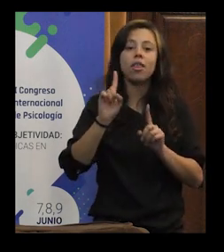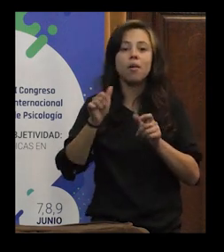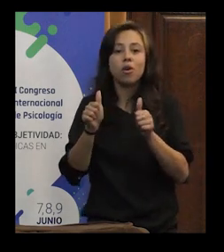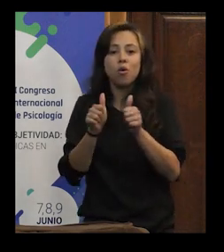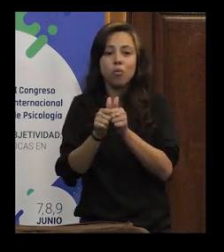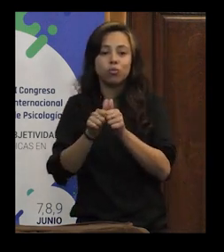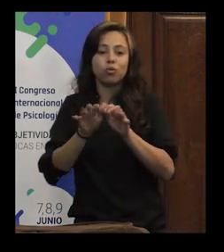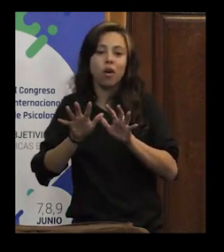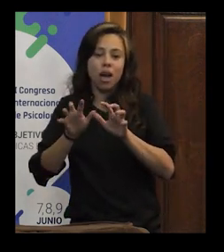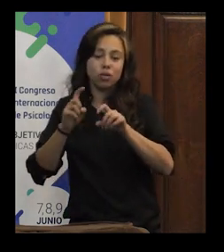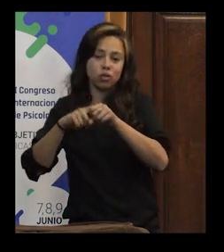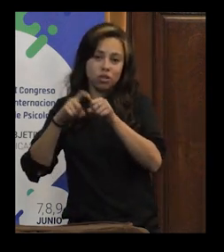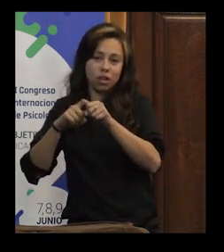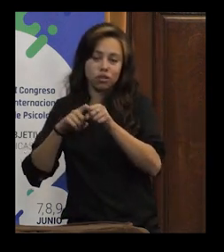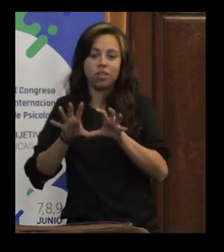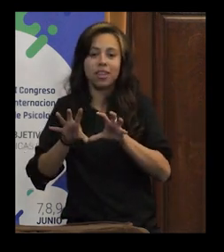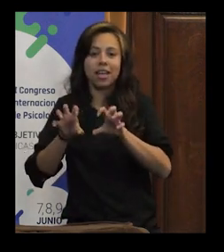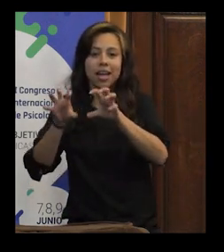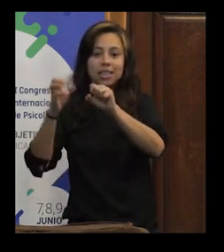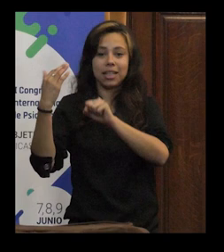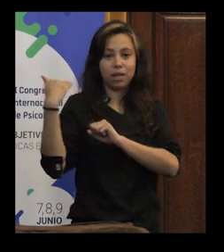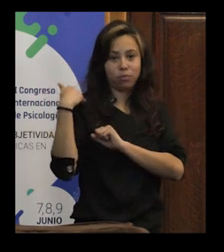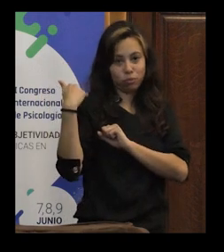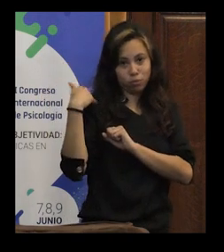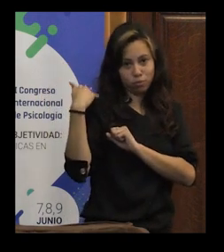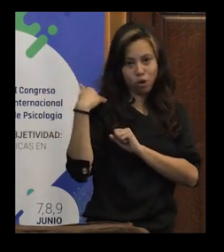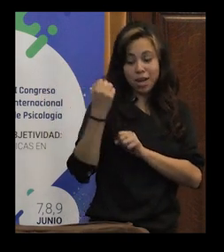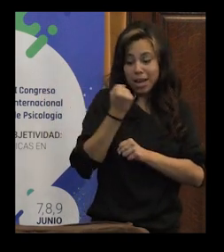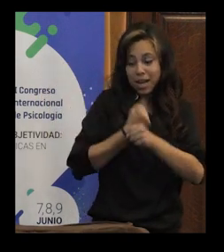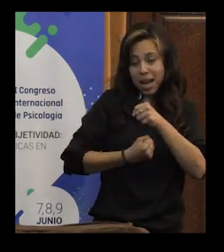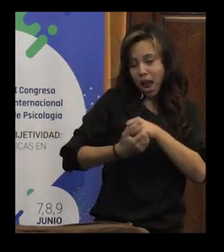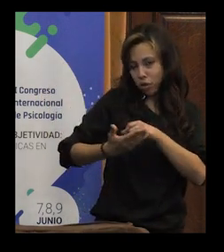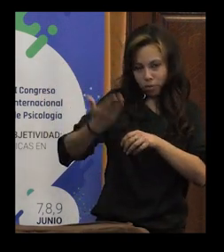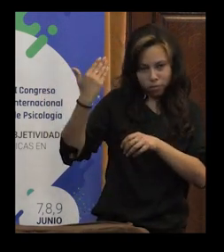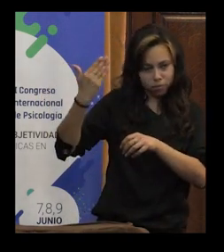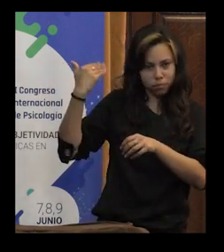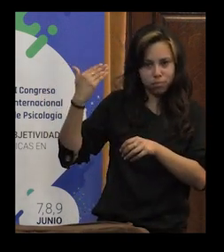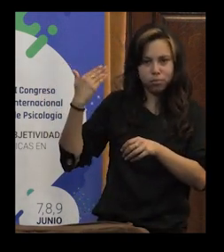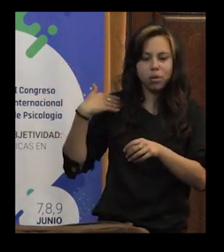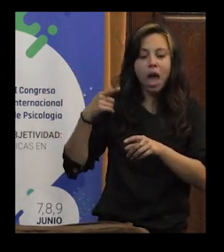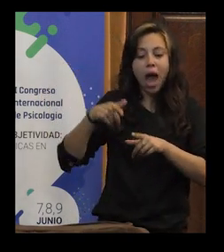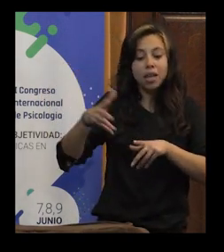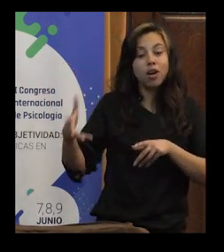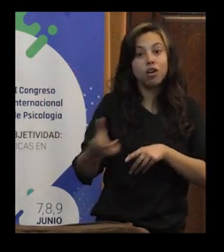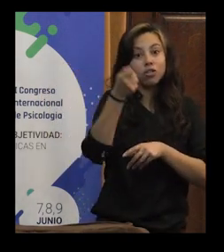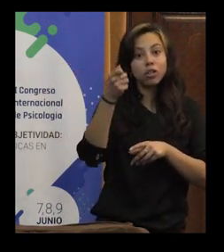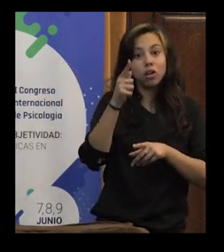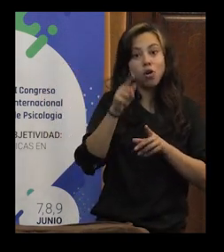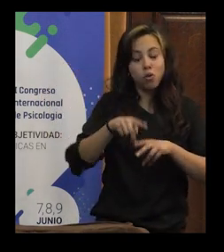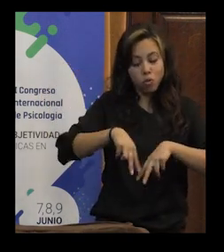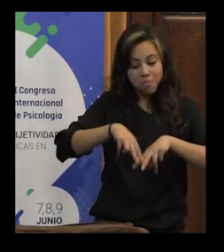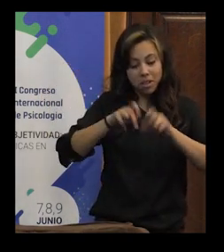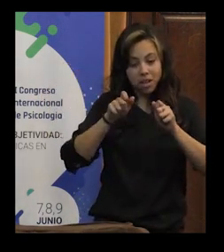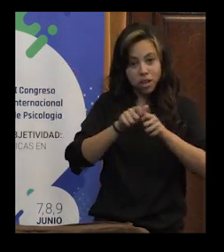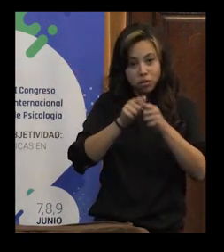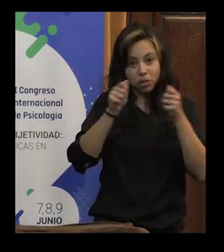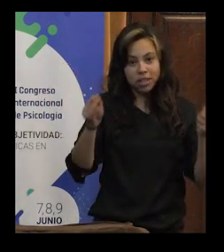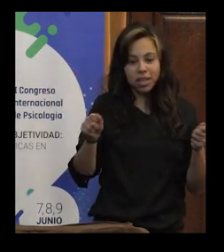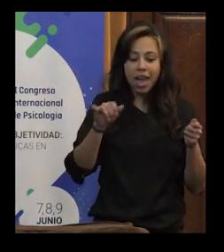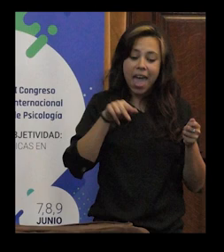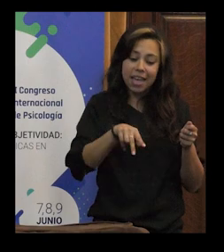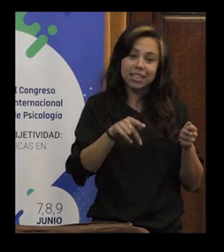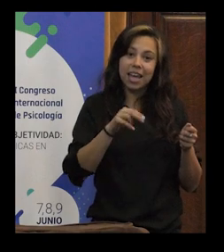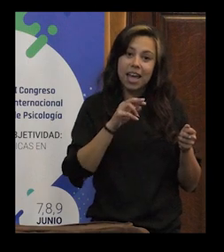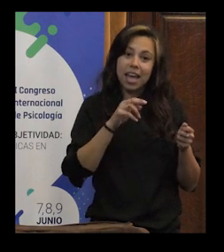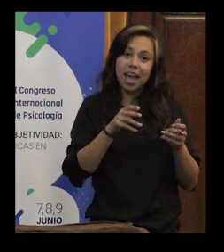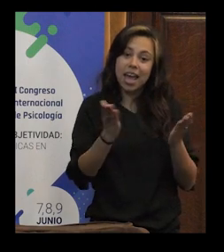exemplo, Richard Doll e Richard Preto publicaram um estudo que se converteu em clássico,